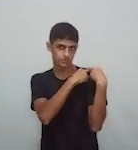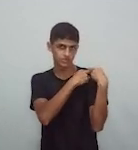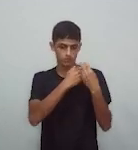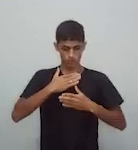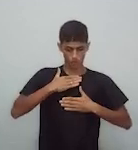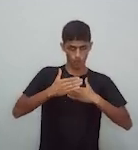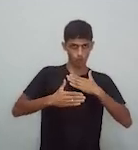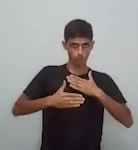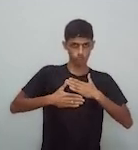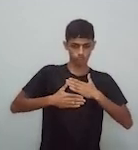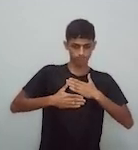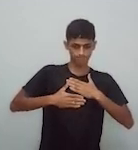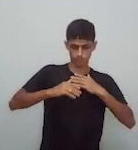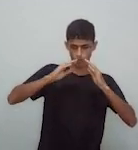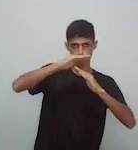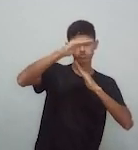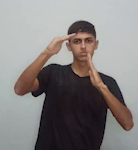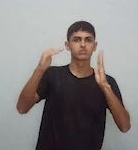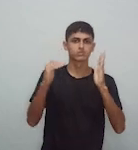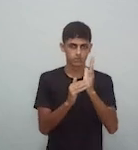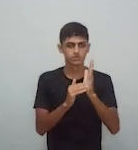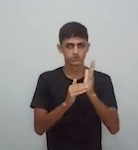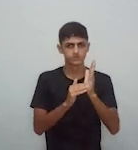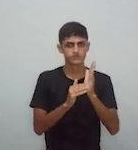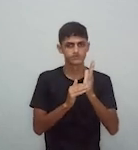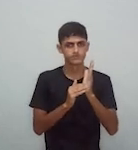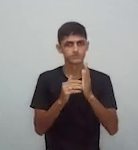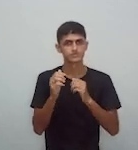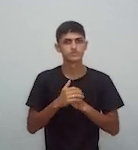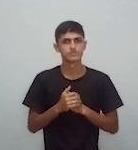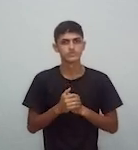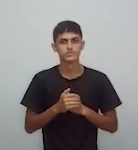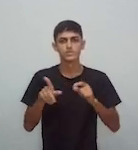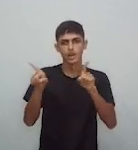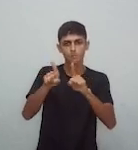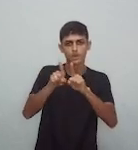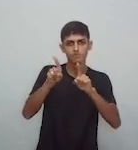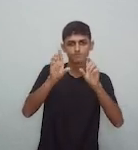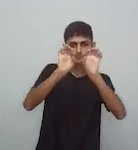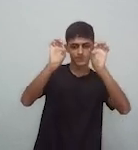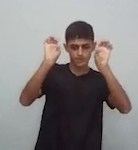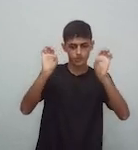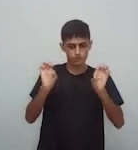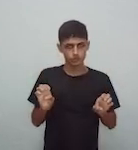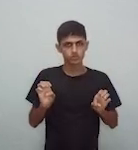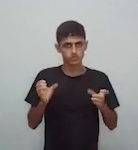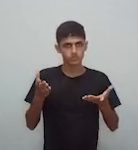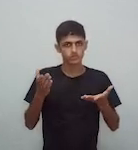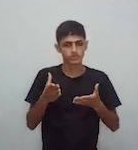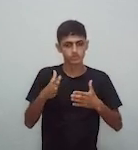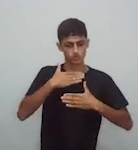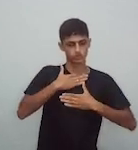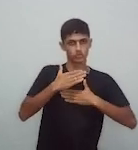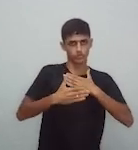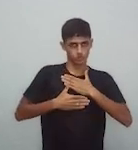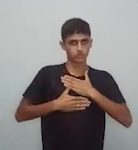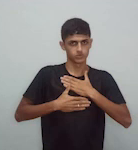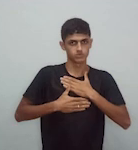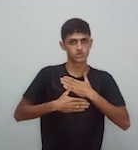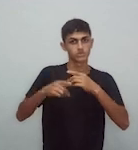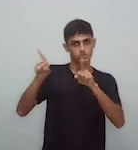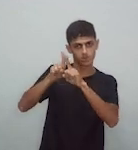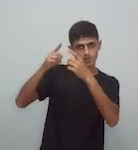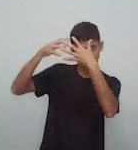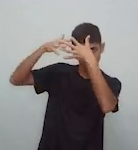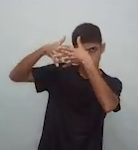nosso organismo, ele conseguir funcionar e basicamente a estrutura, basicamente a composição do